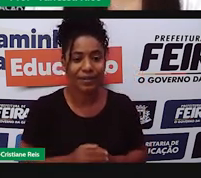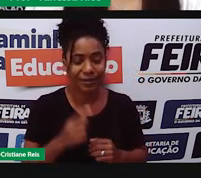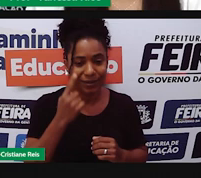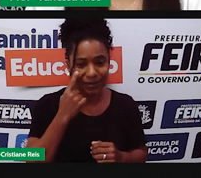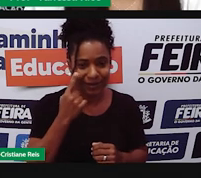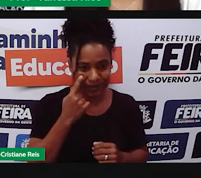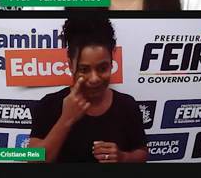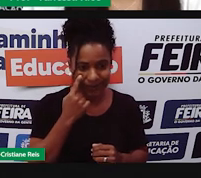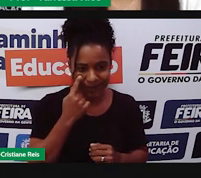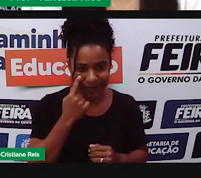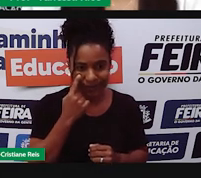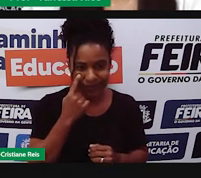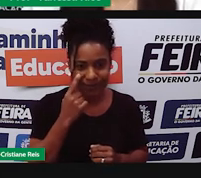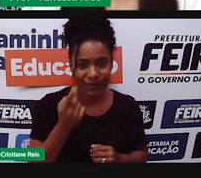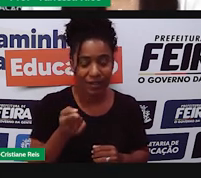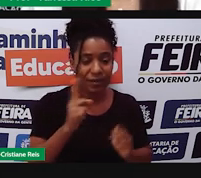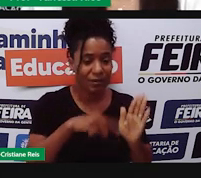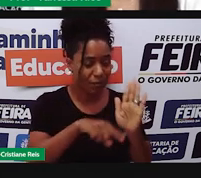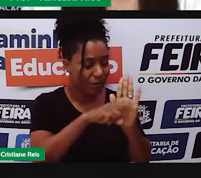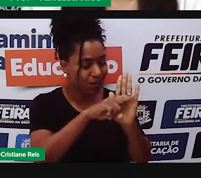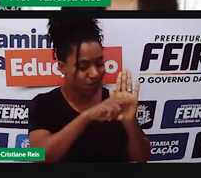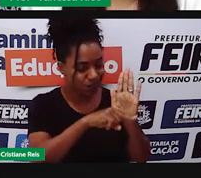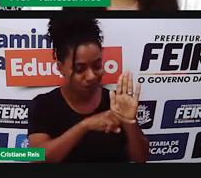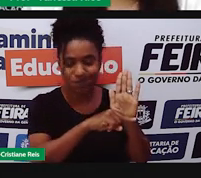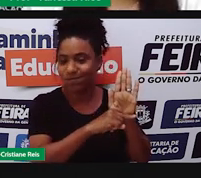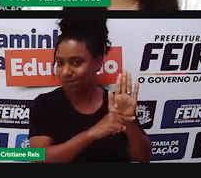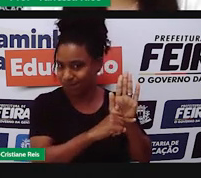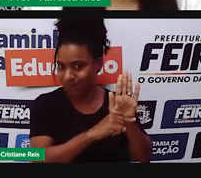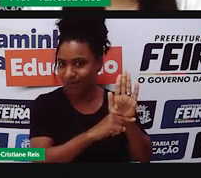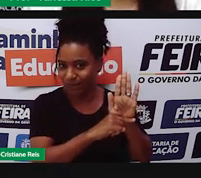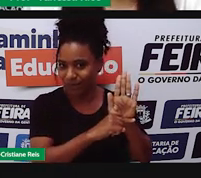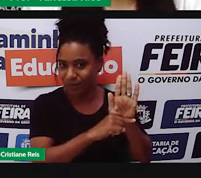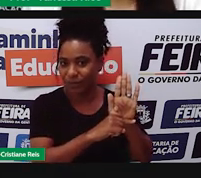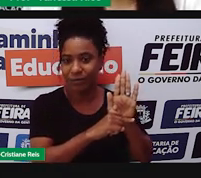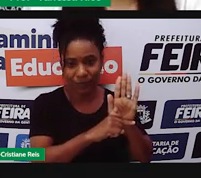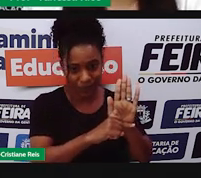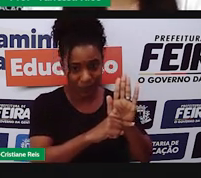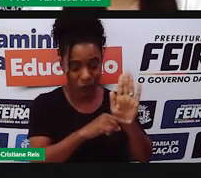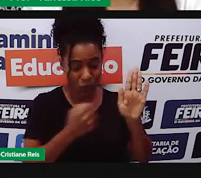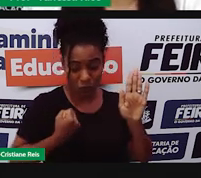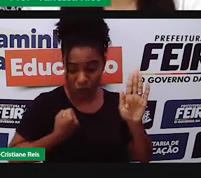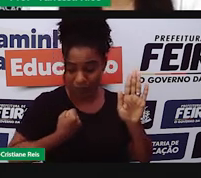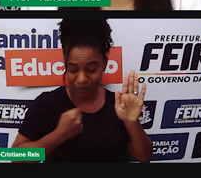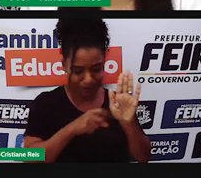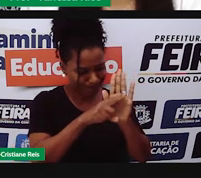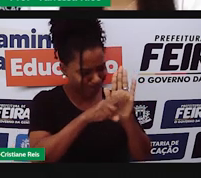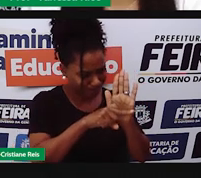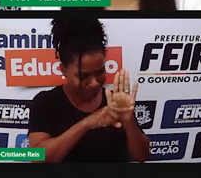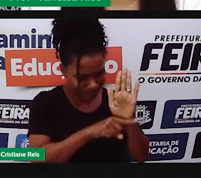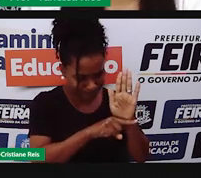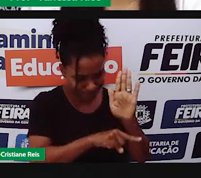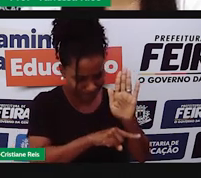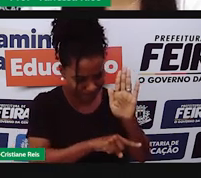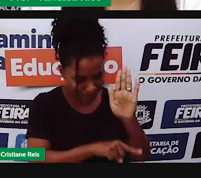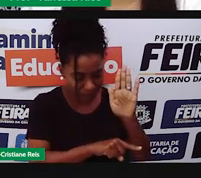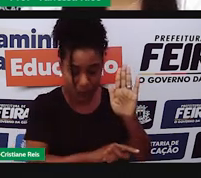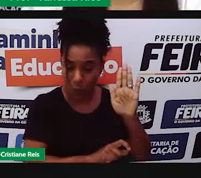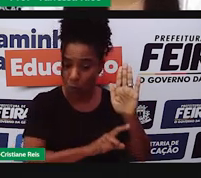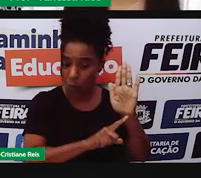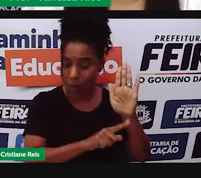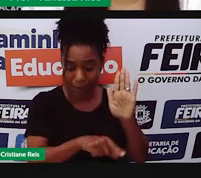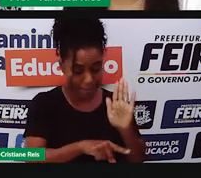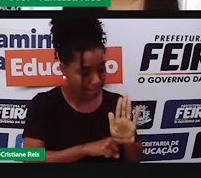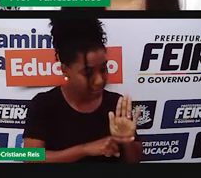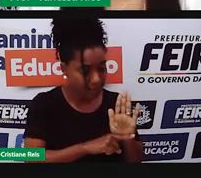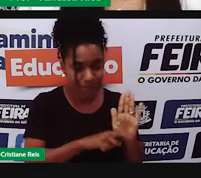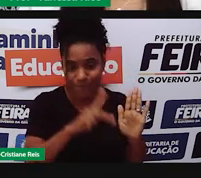decrescente, né? Crescente no sentido de que vai ficar mais frio. E a gente observa aí menos um, menos dois,